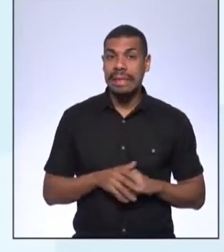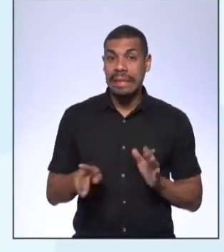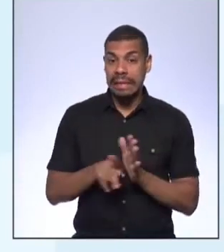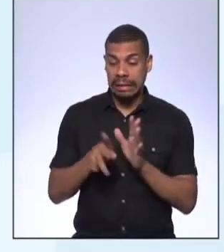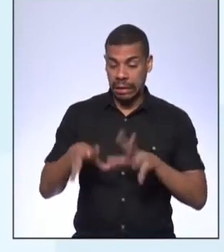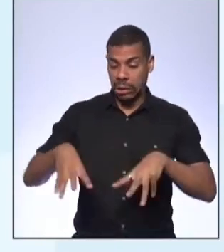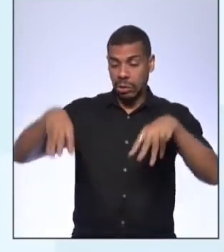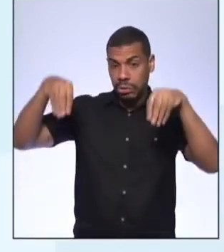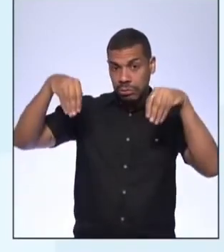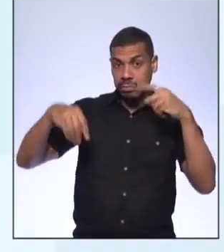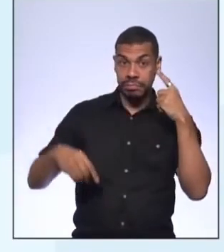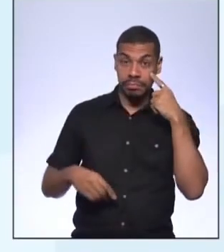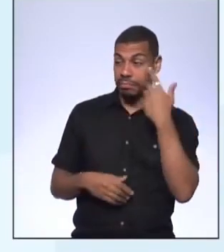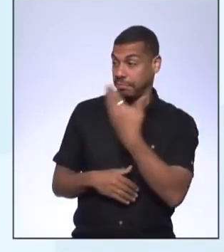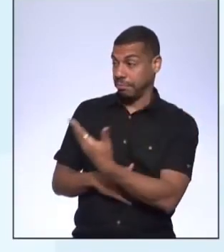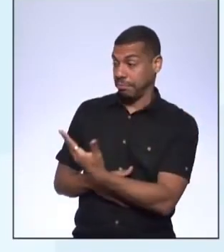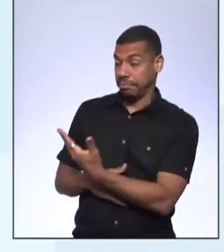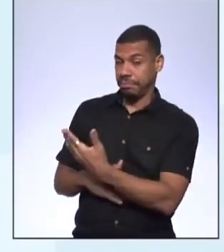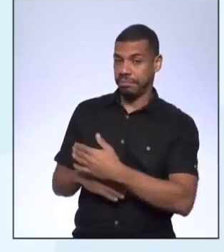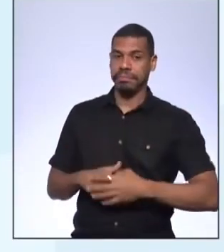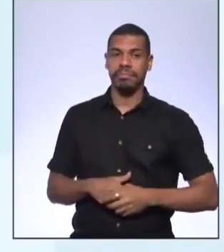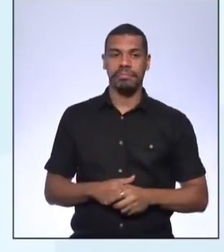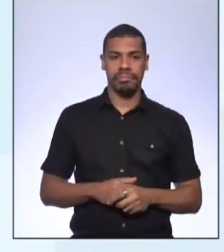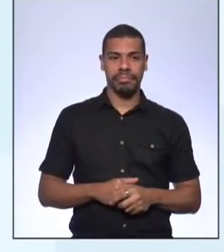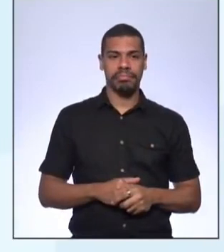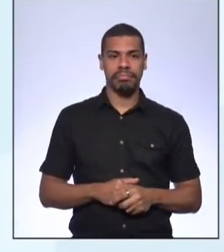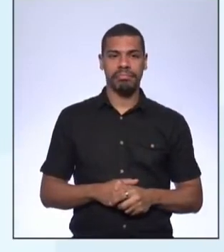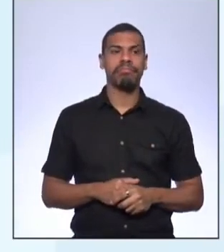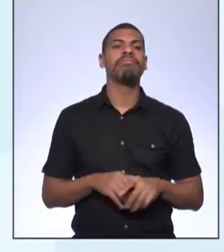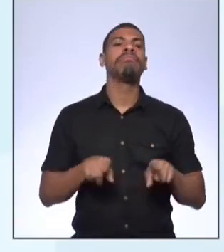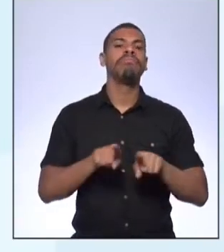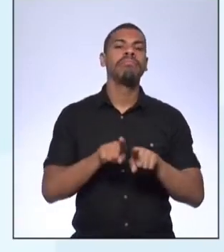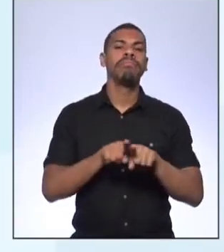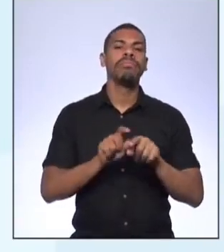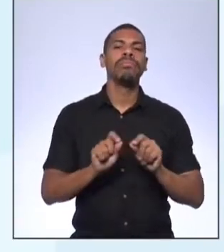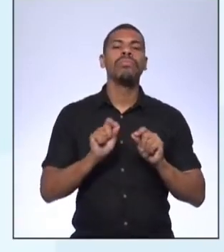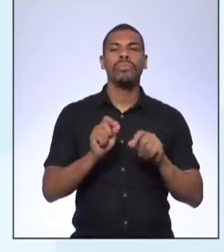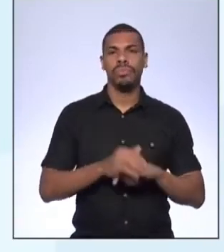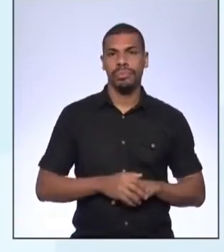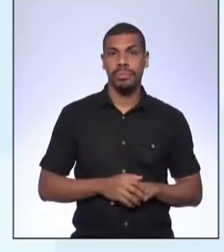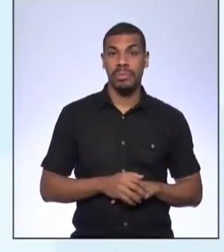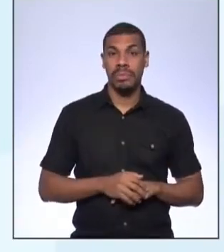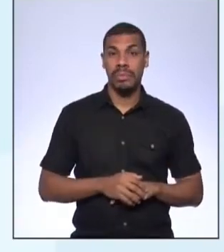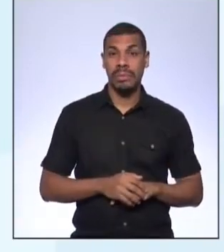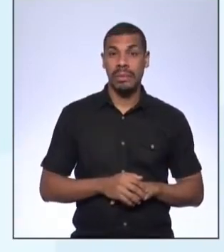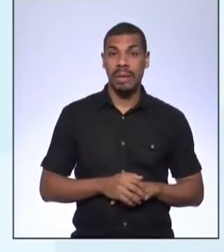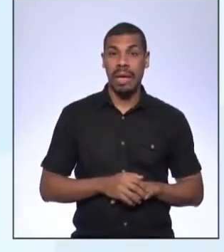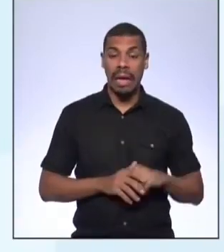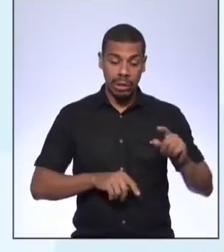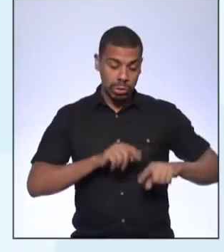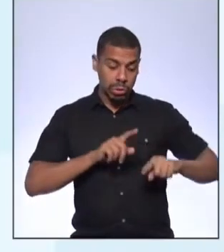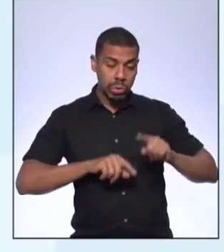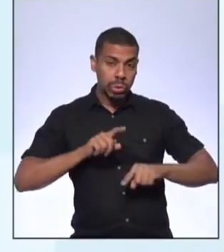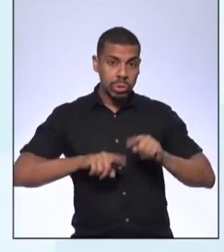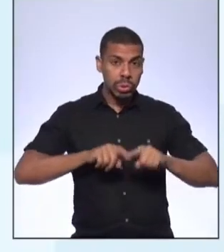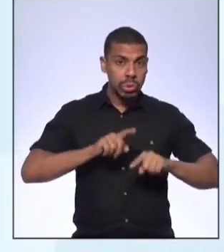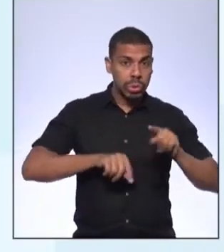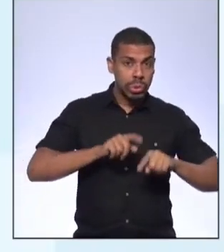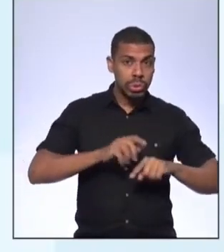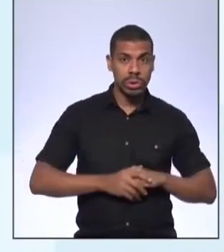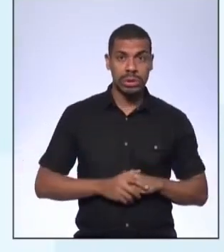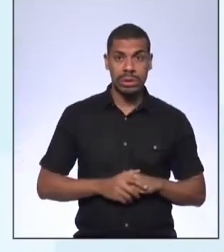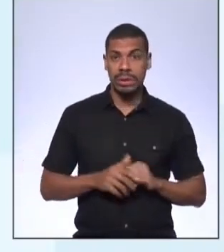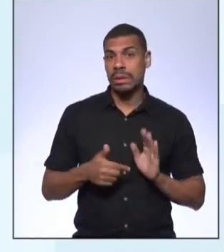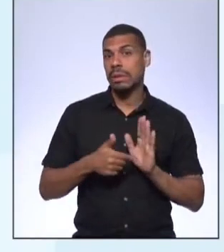Palácio de Montezuma, Montezuma aí que era o imperador azteca, né? Parte dos materiais utilizados na construção